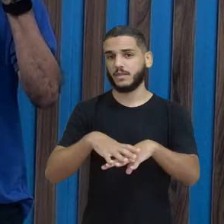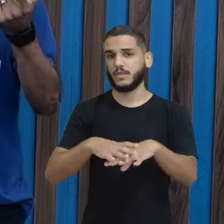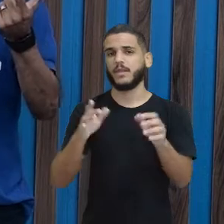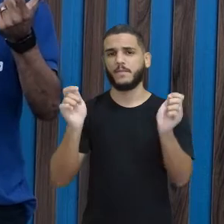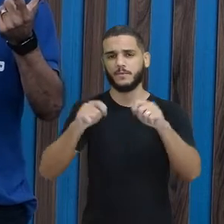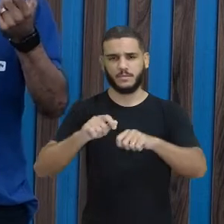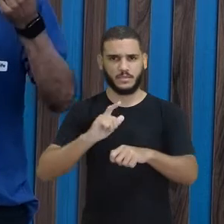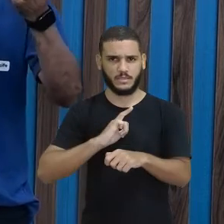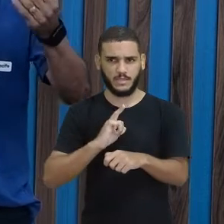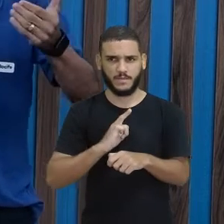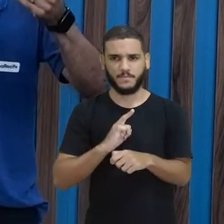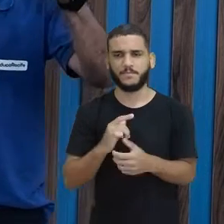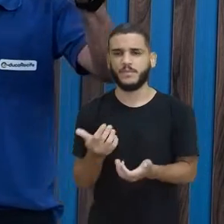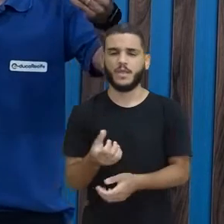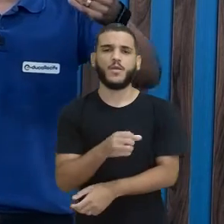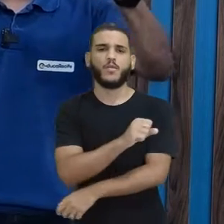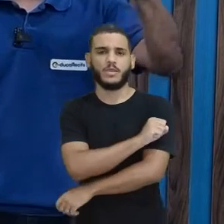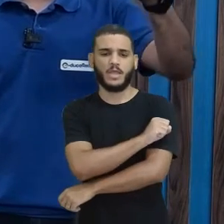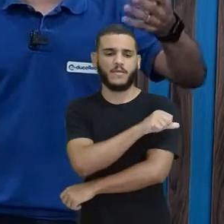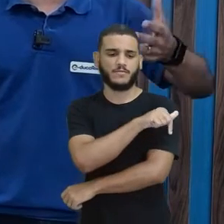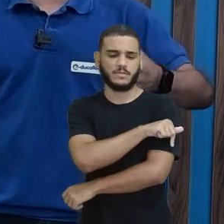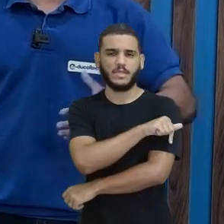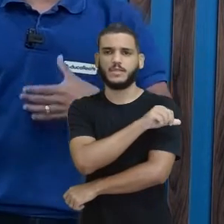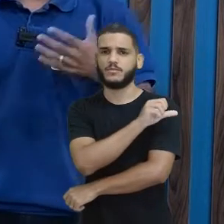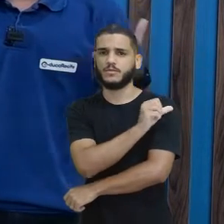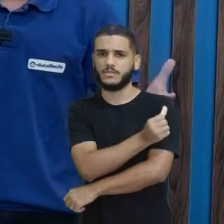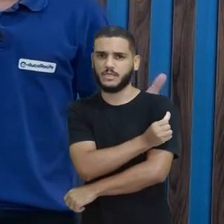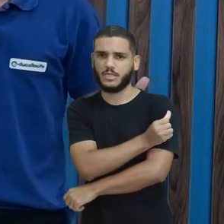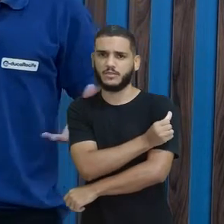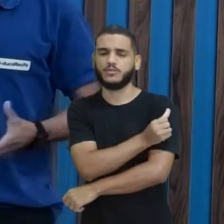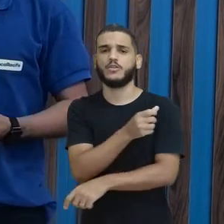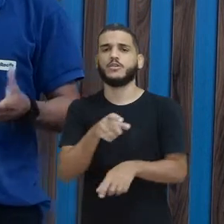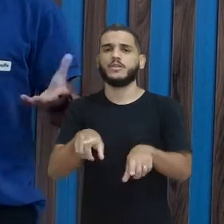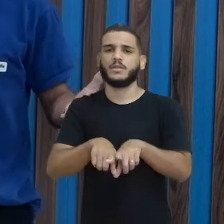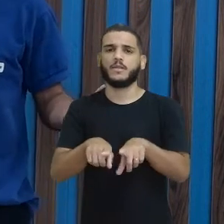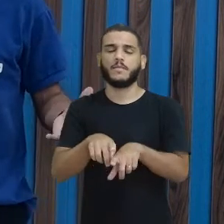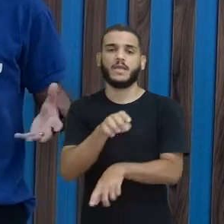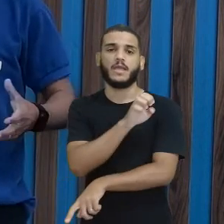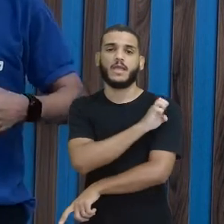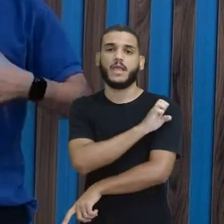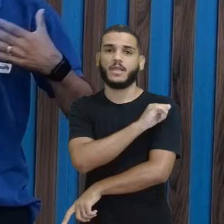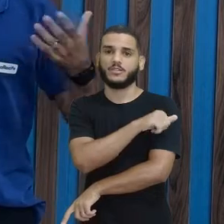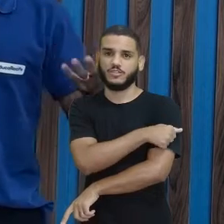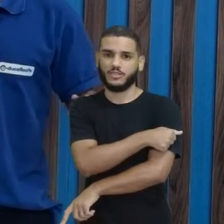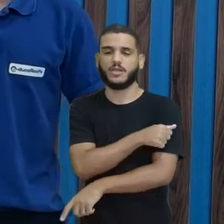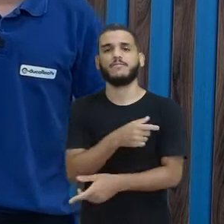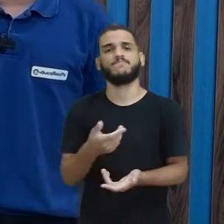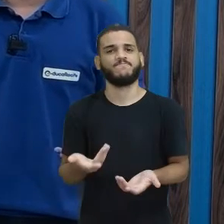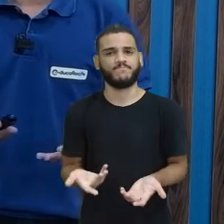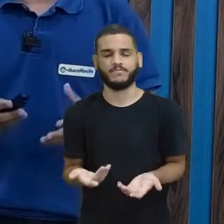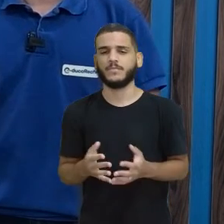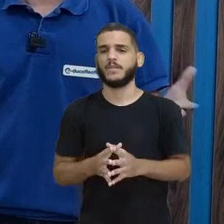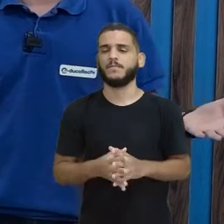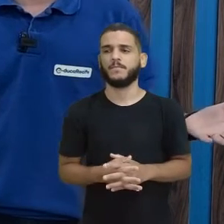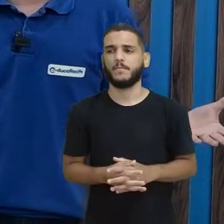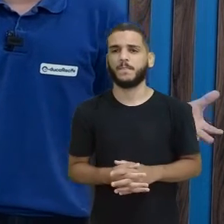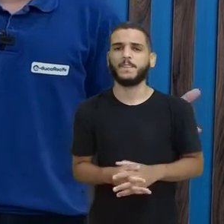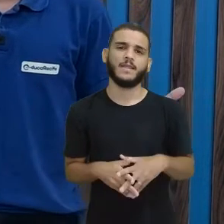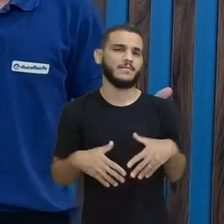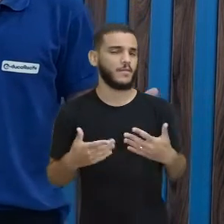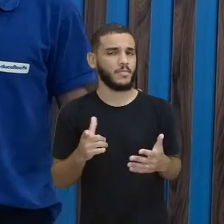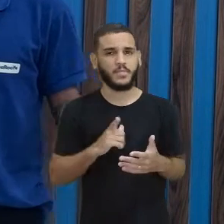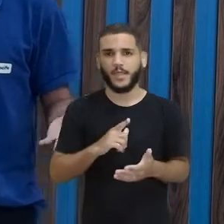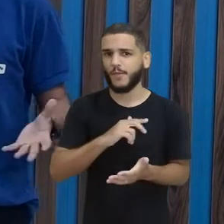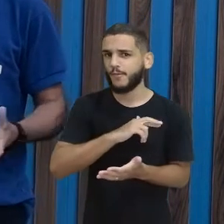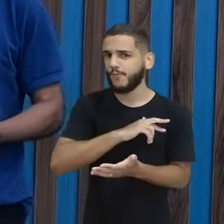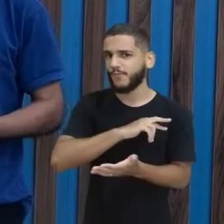Além do nono ano, tem o oitavo, o sétimo, o sexto, tem o EJA, tem travessia, tem os anos iniciais. Tem